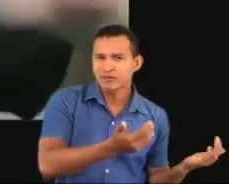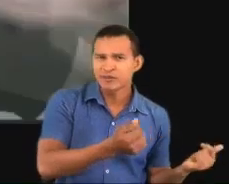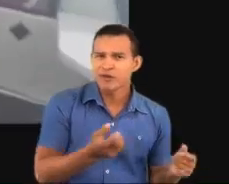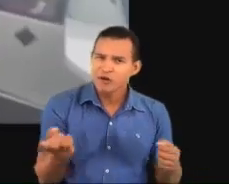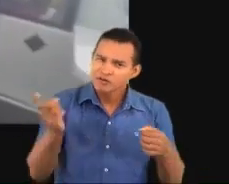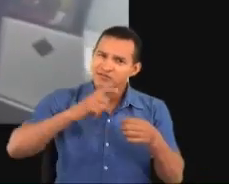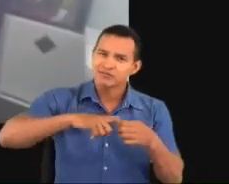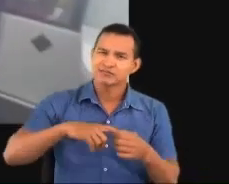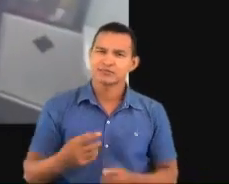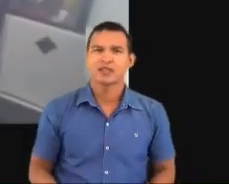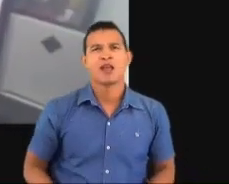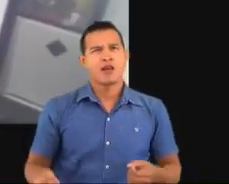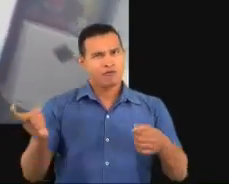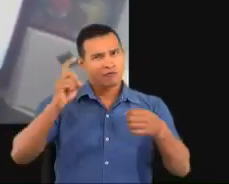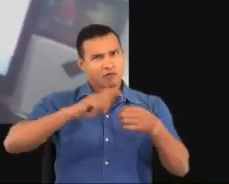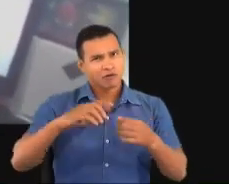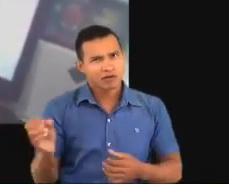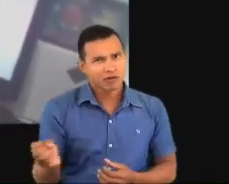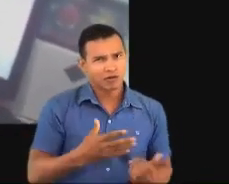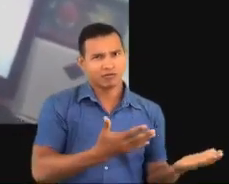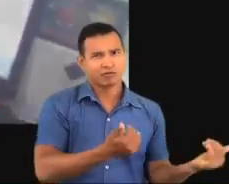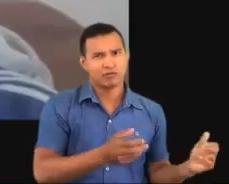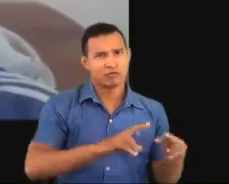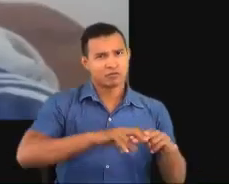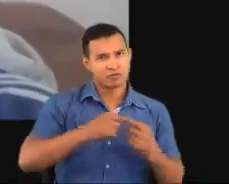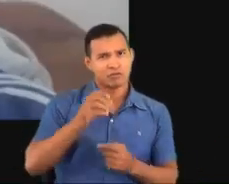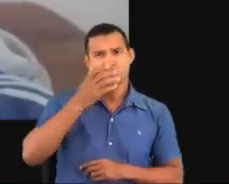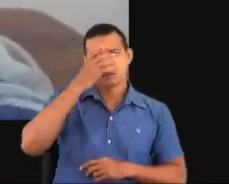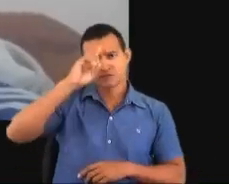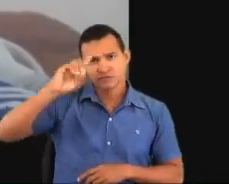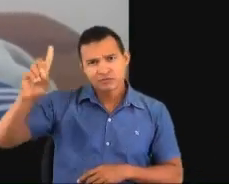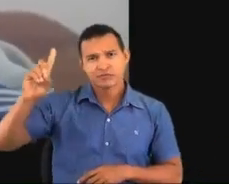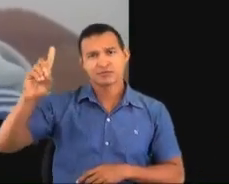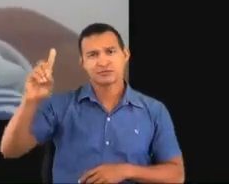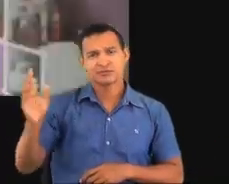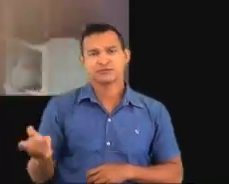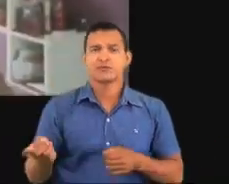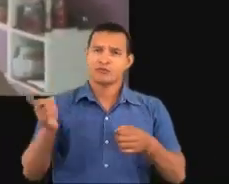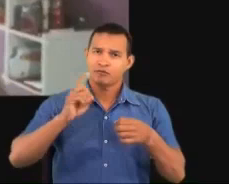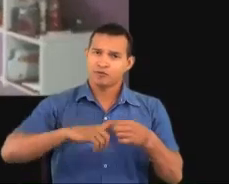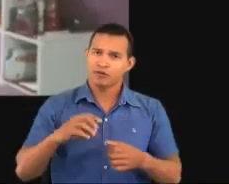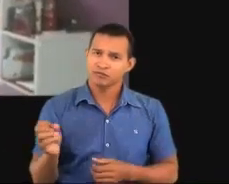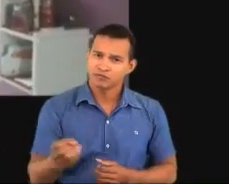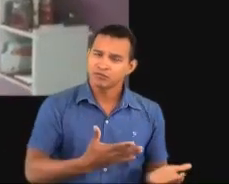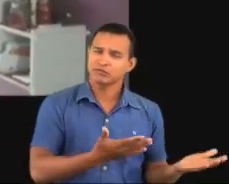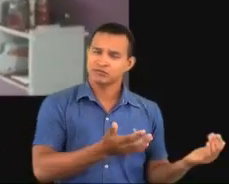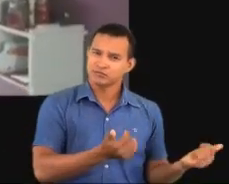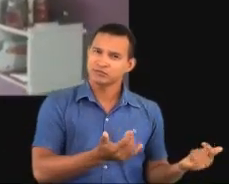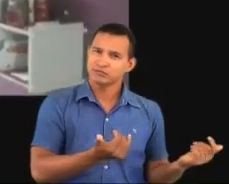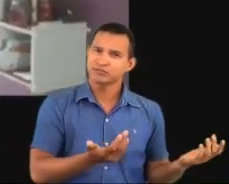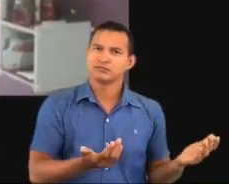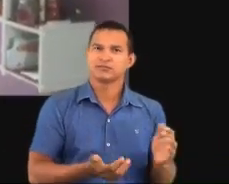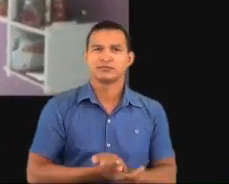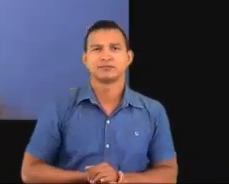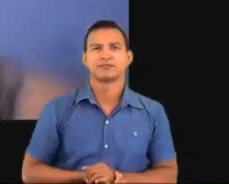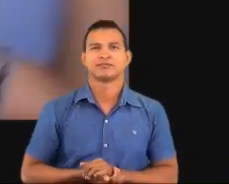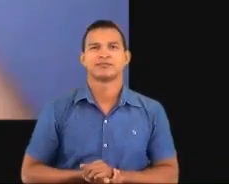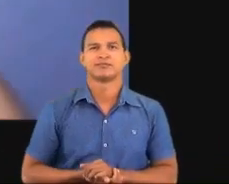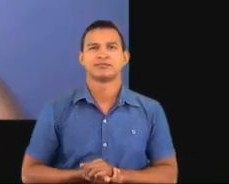Jovens! Volta logo, Novas Jovens, pelo amor de Deus! Volta logo, Novas Jovens! Volta logo, Novas